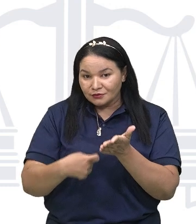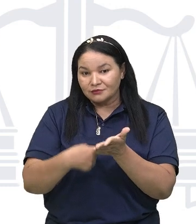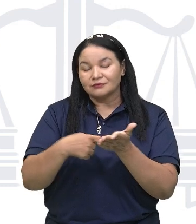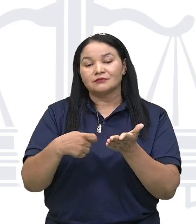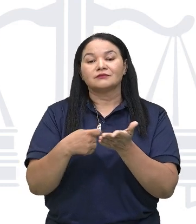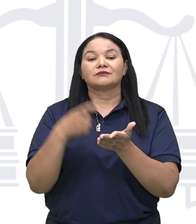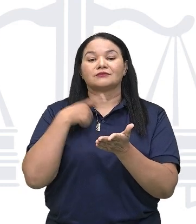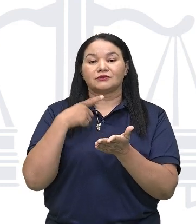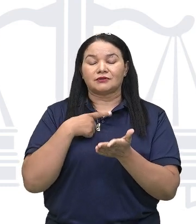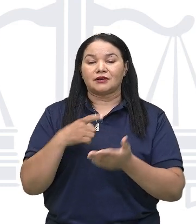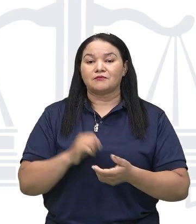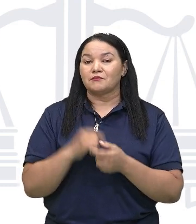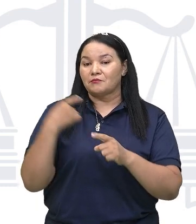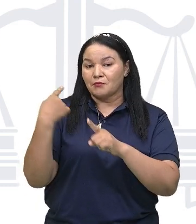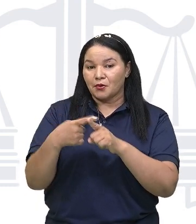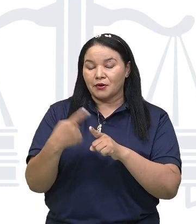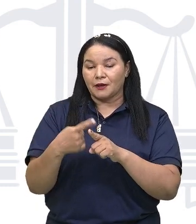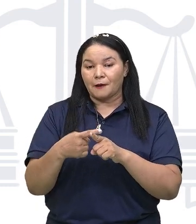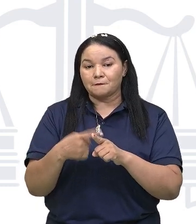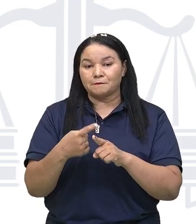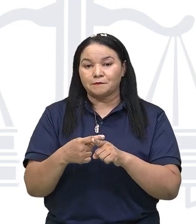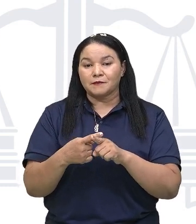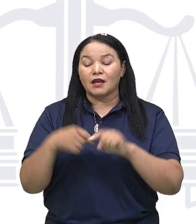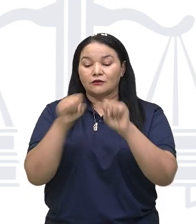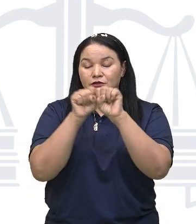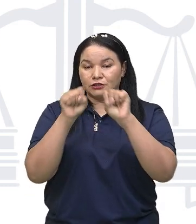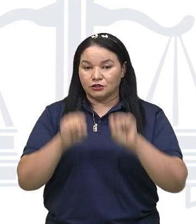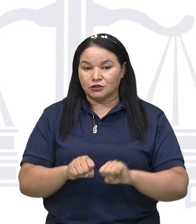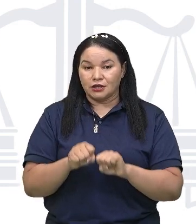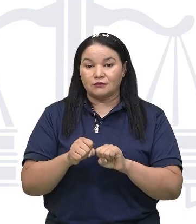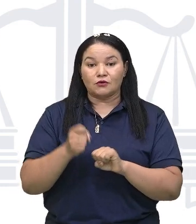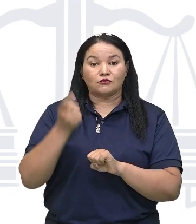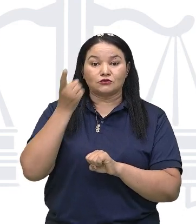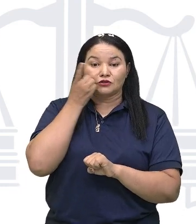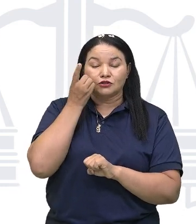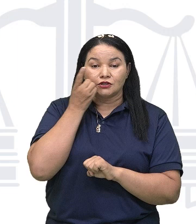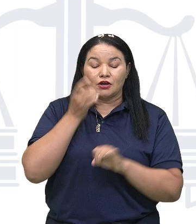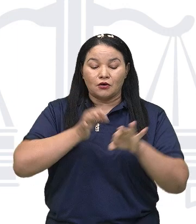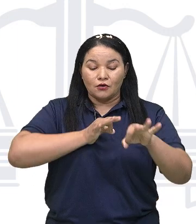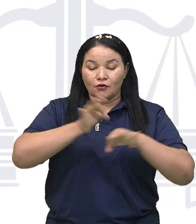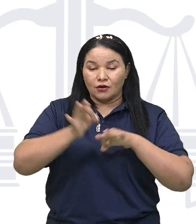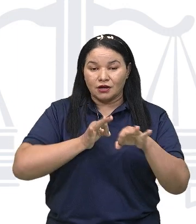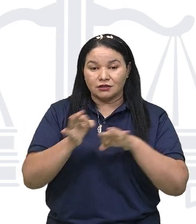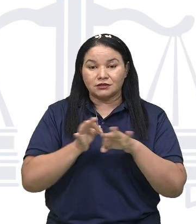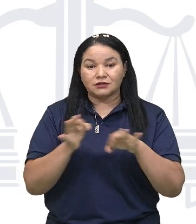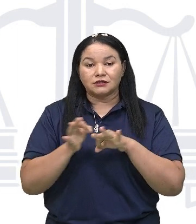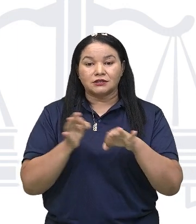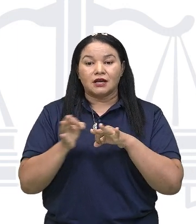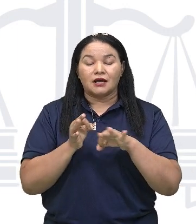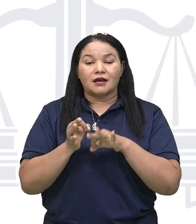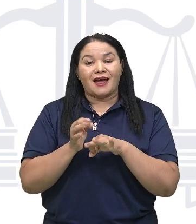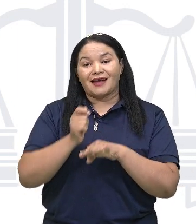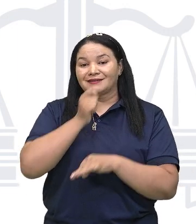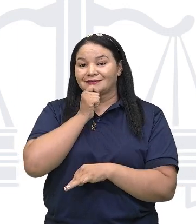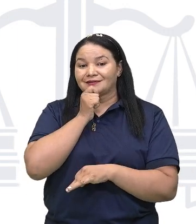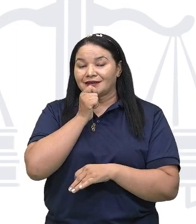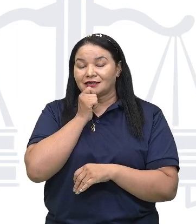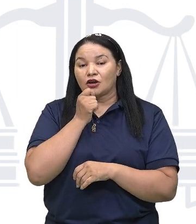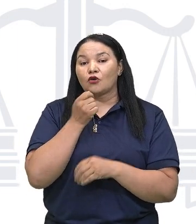porque o sistema do diário ele ainda não está preparado para receber essa